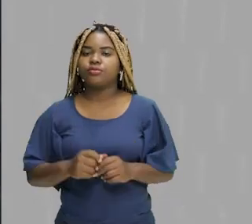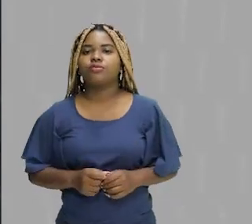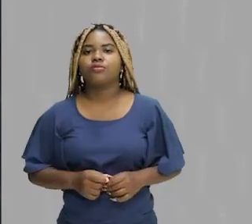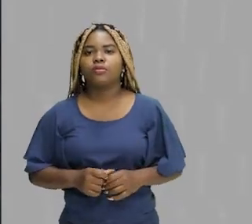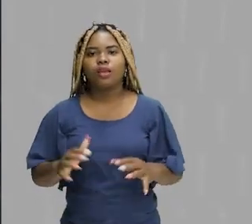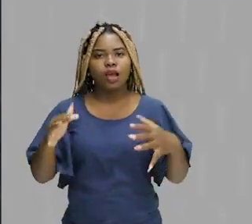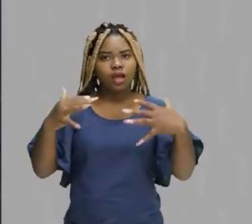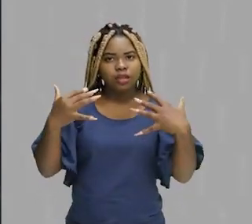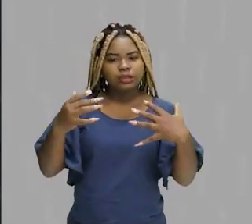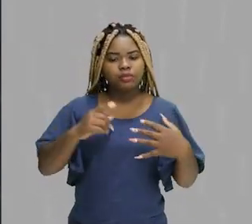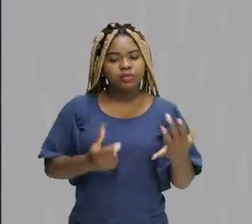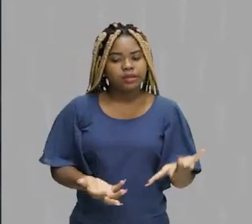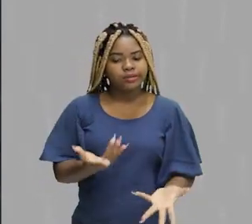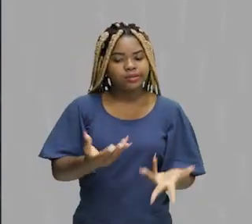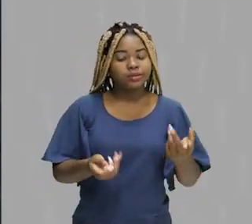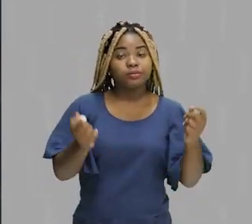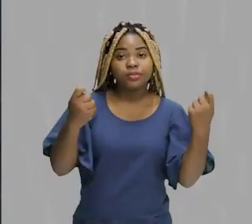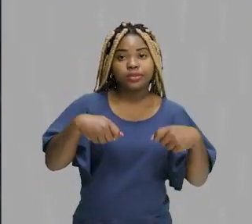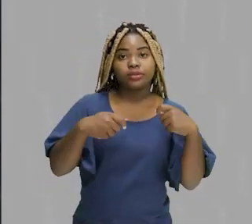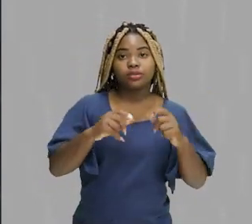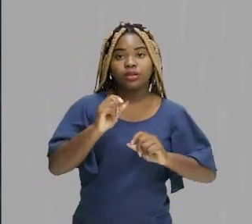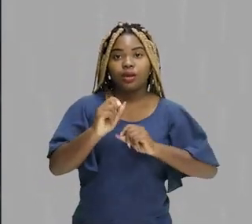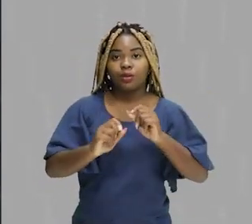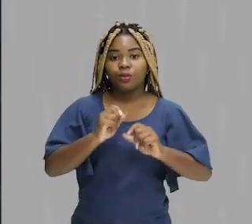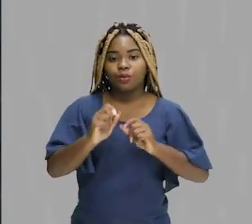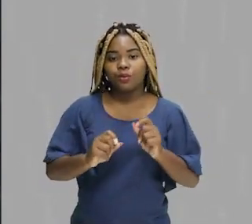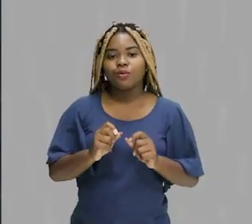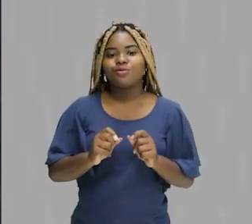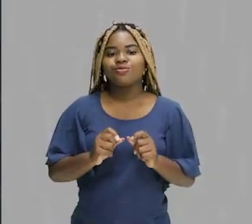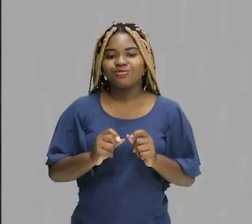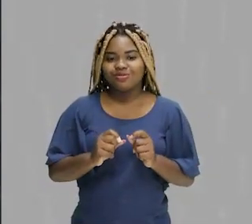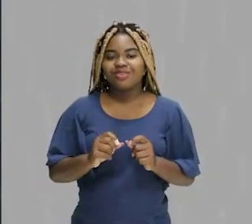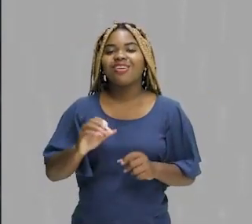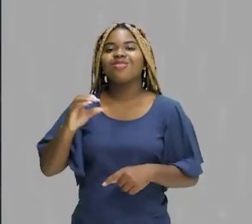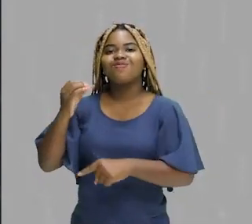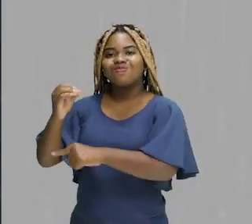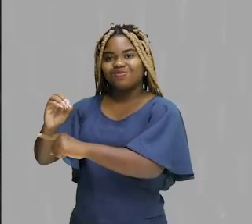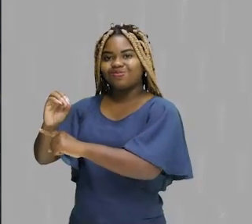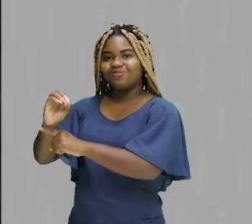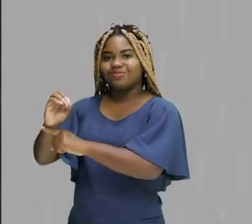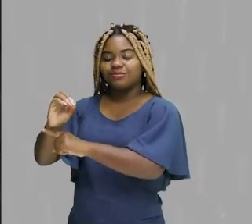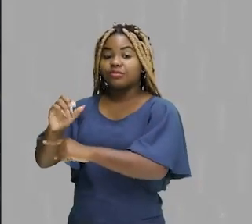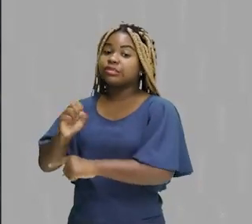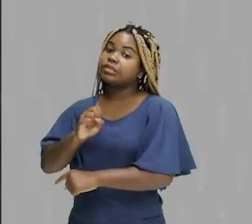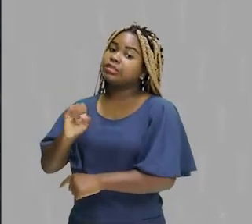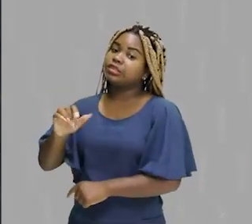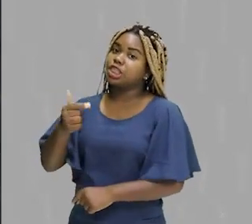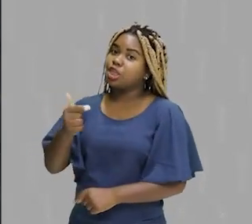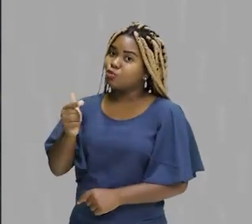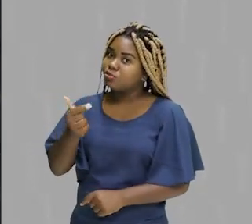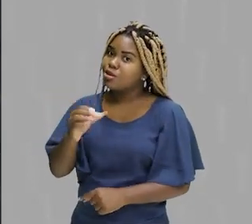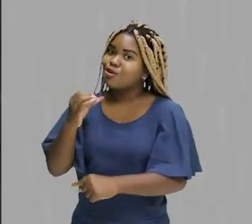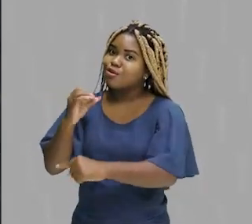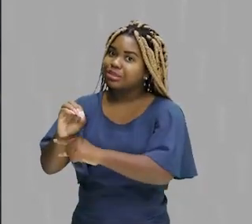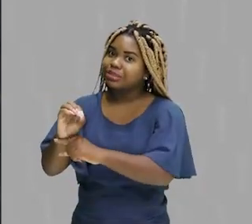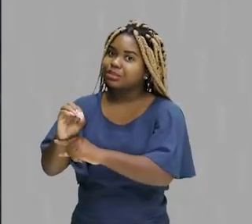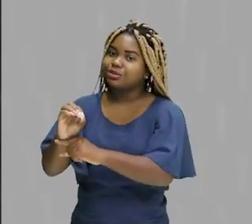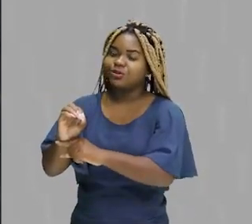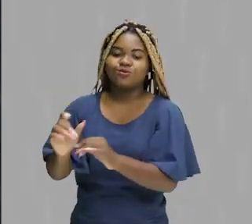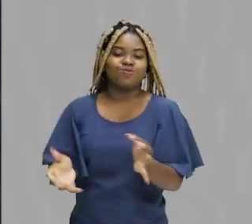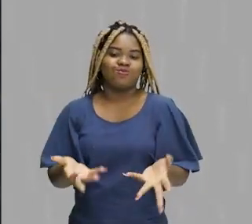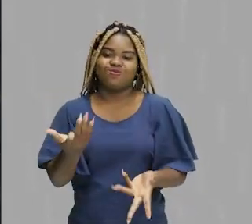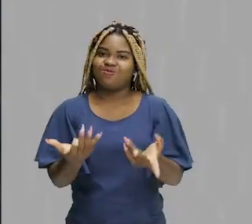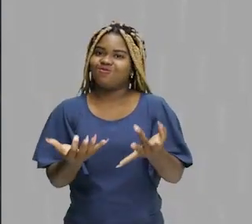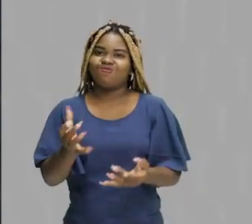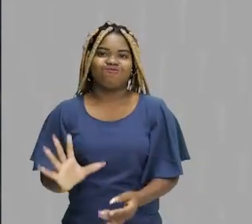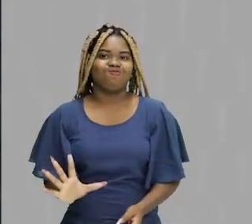haver queima é preciso a presença do oxigênio. Sem oxigênio não há queima. A